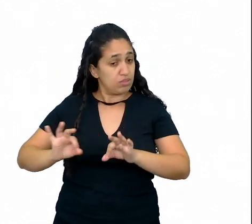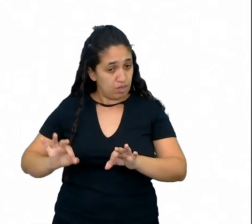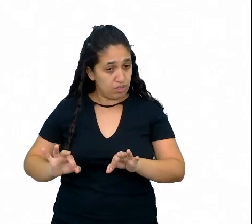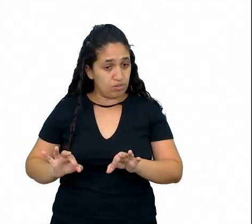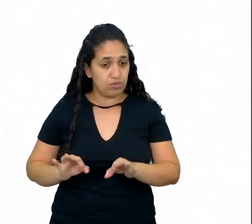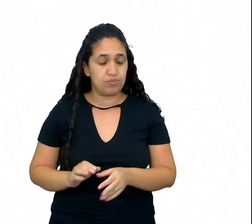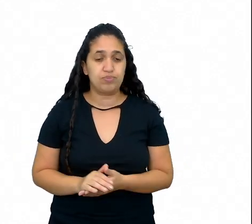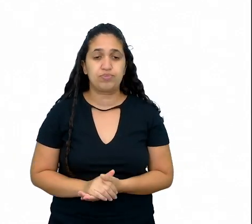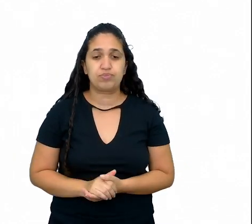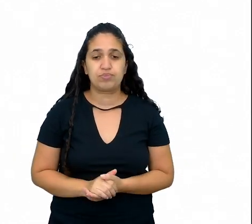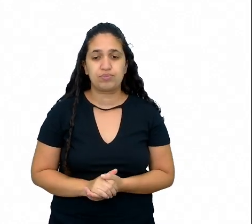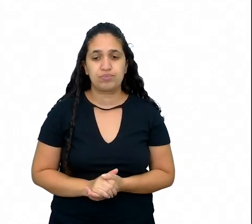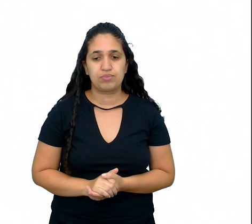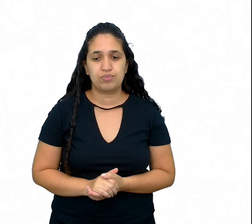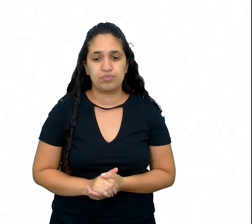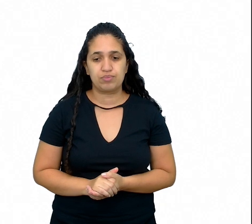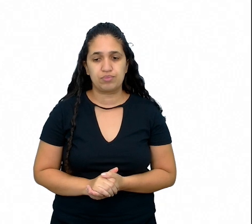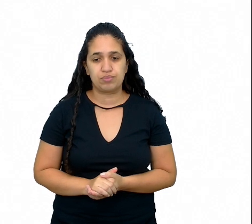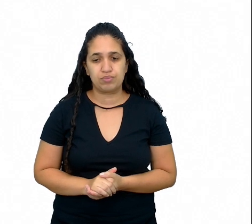né?